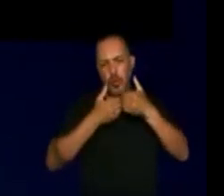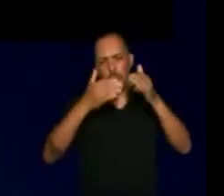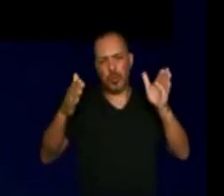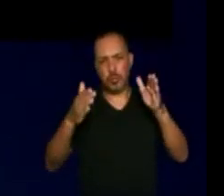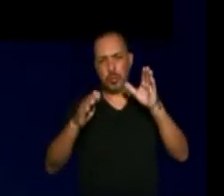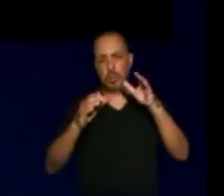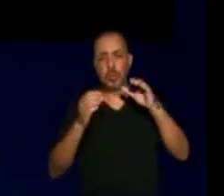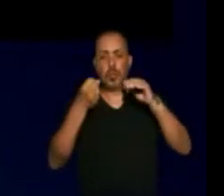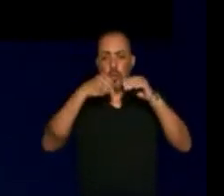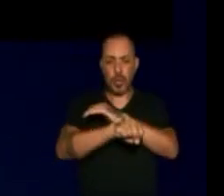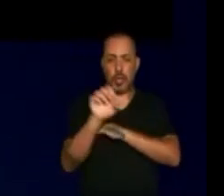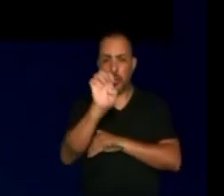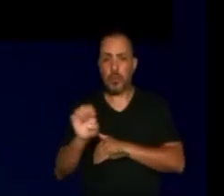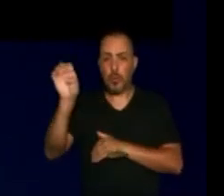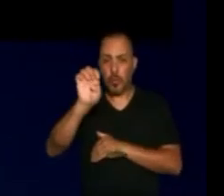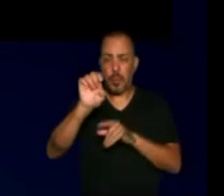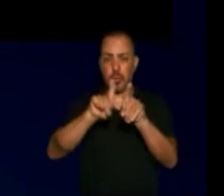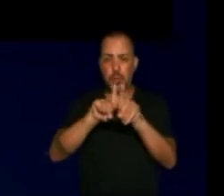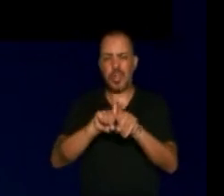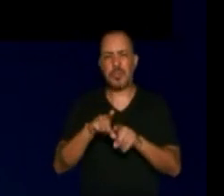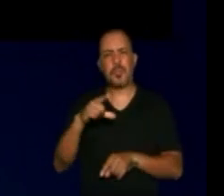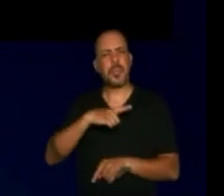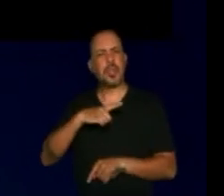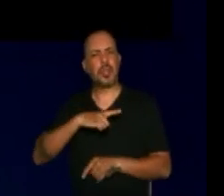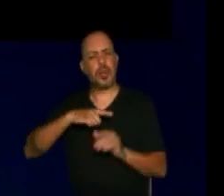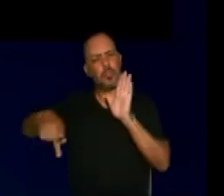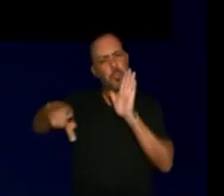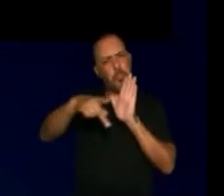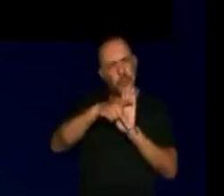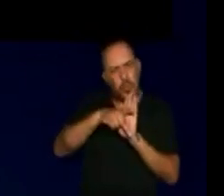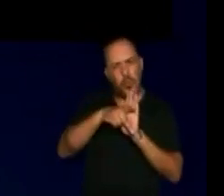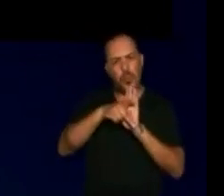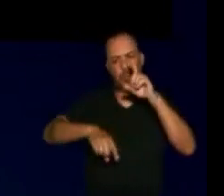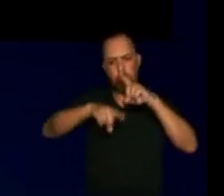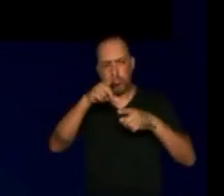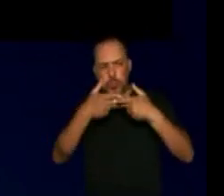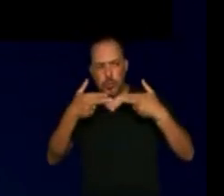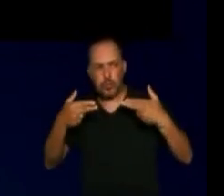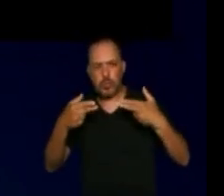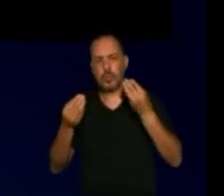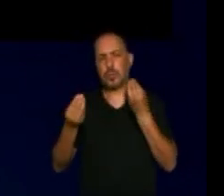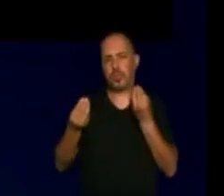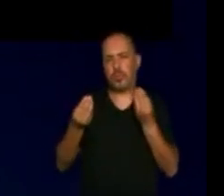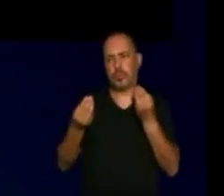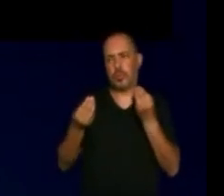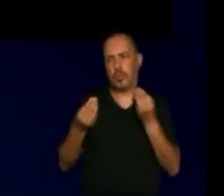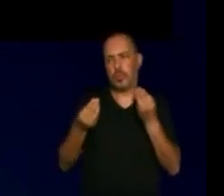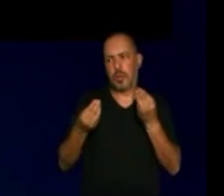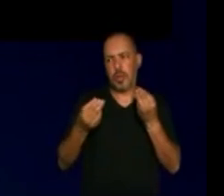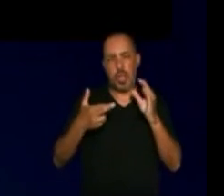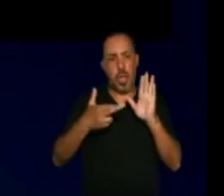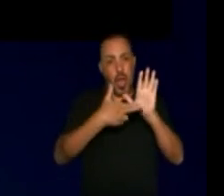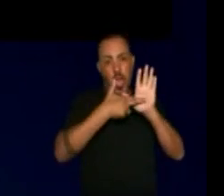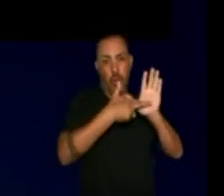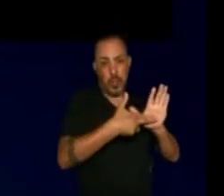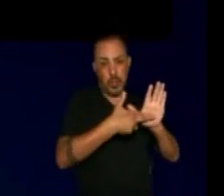no mercado europeu, no mercado estoniano. Possuir soluções próprias, soluções ou produtos próprios, ou seja, não ser nenhum representante de nenhum